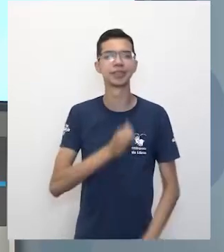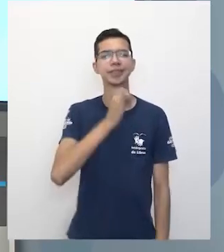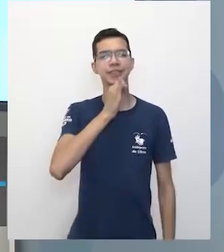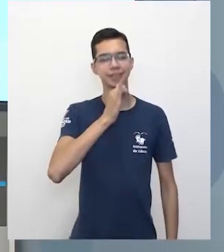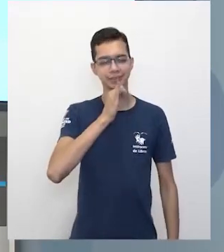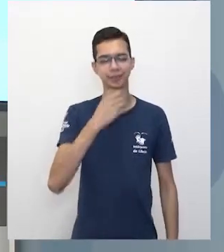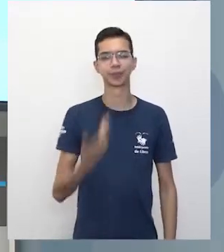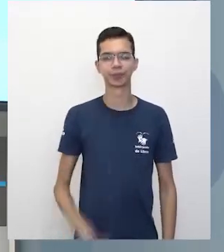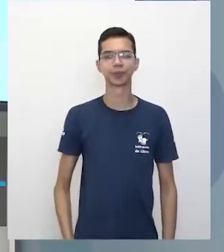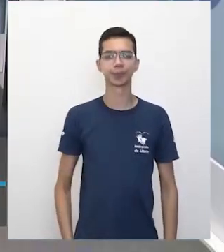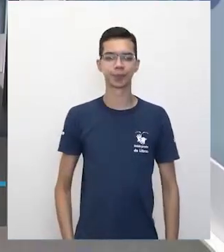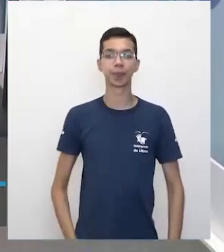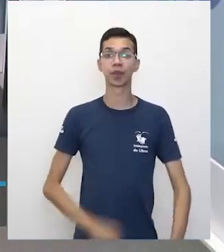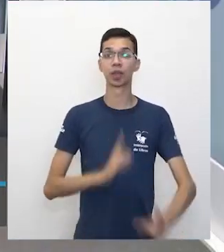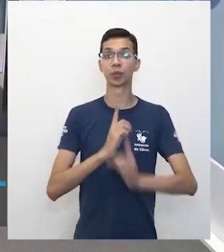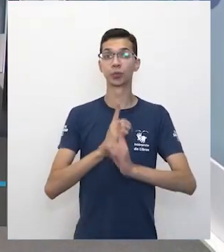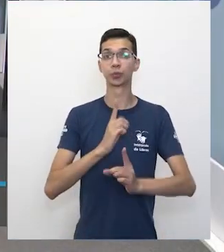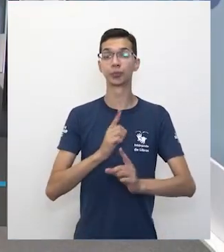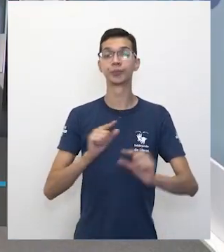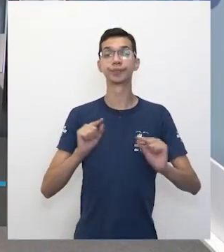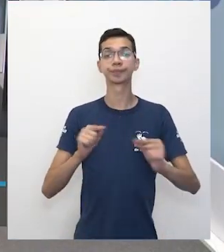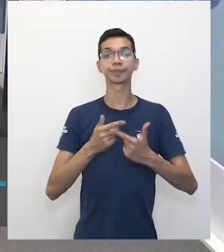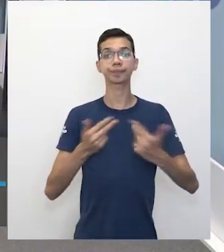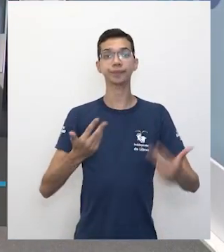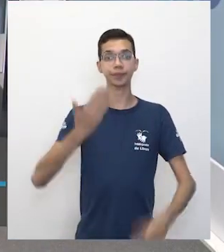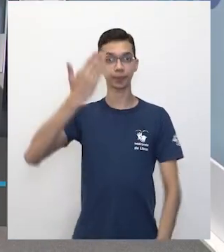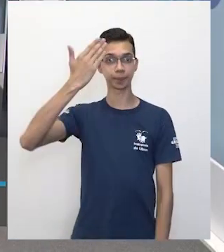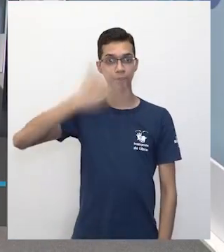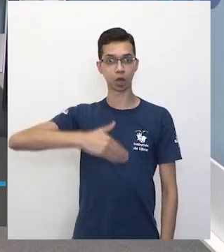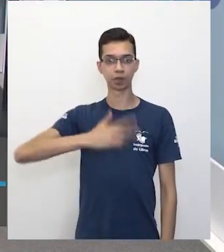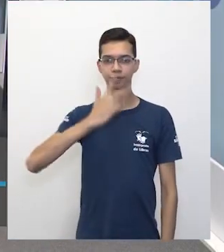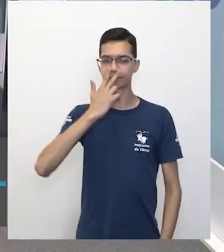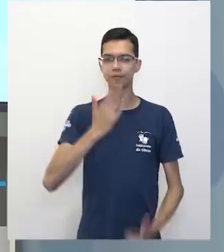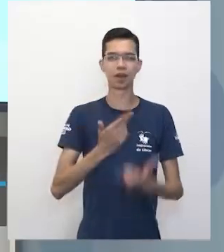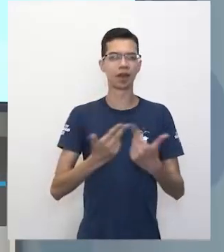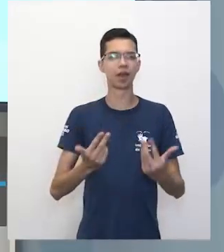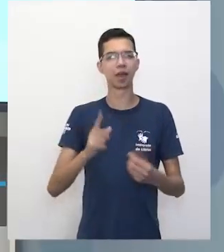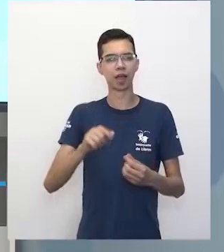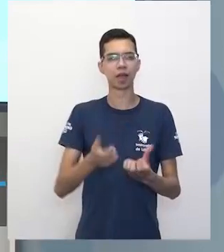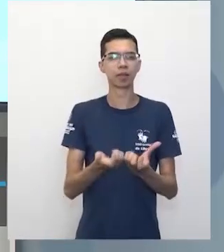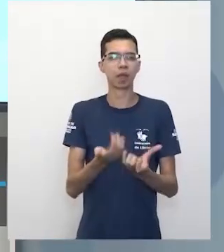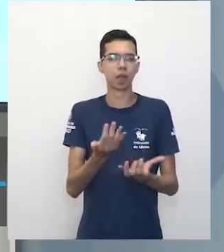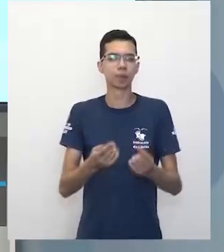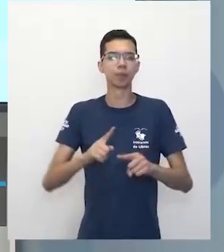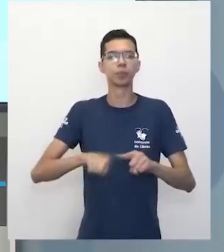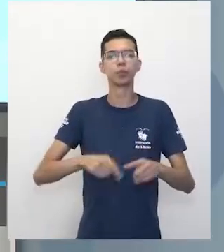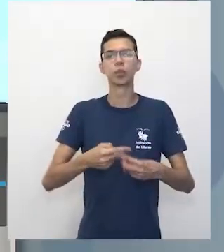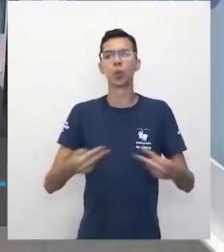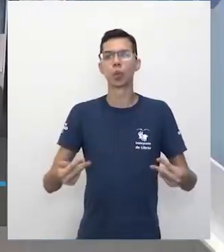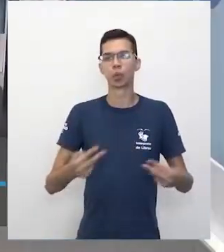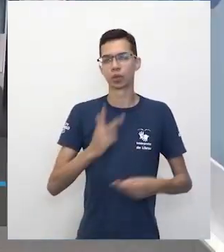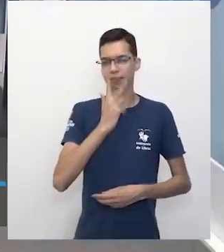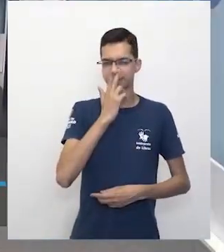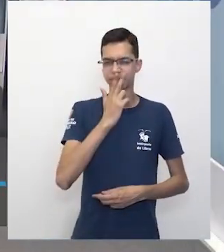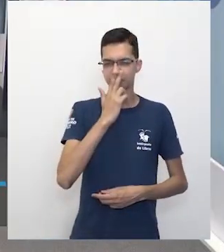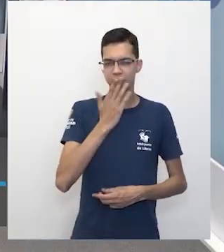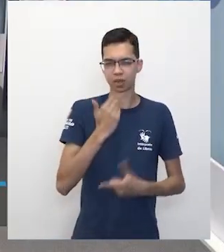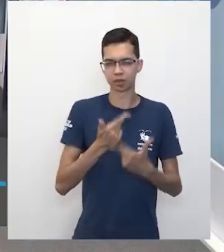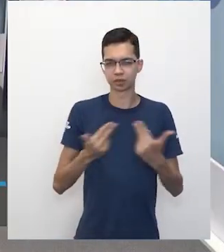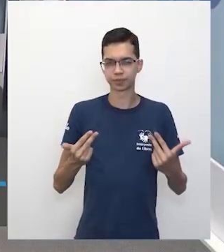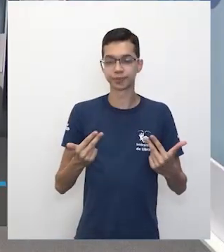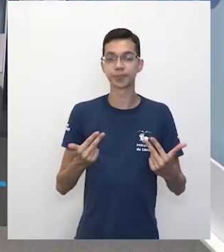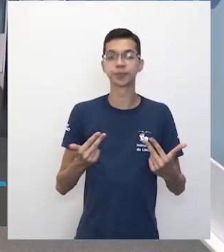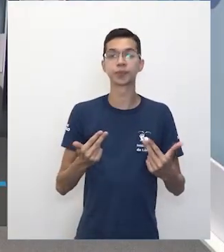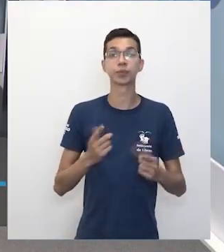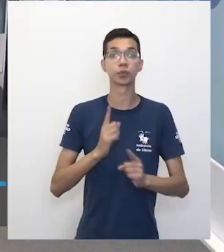Eles acharam evidências de alguma coisa queimada, produtos queimados, como se fosse uma alimentação. Aí os